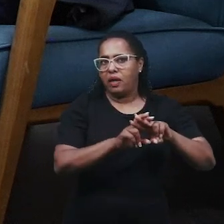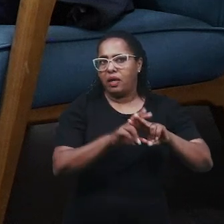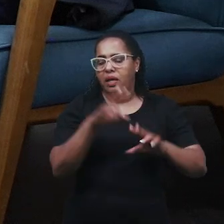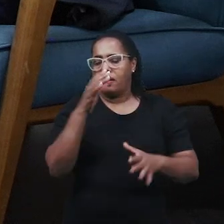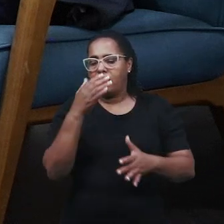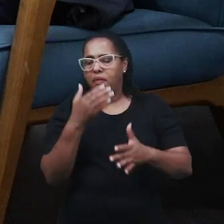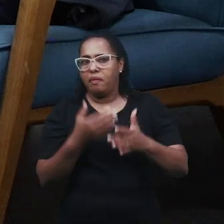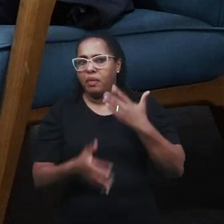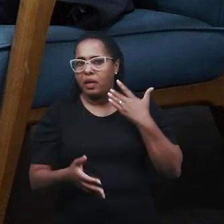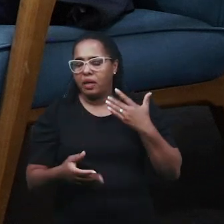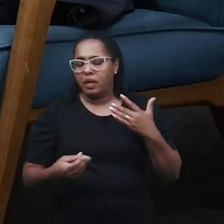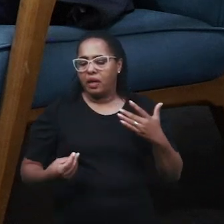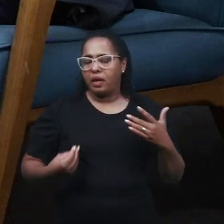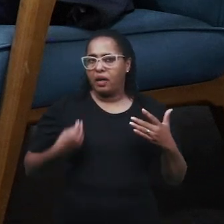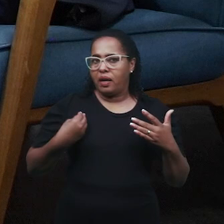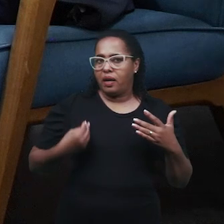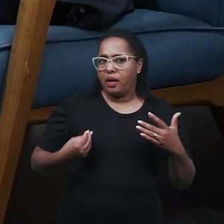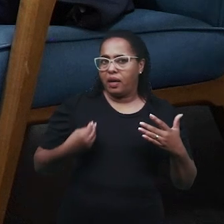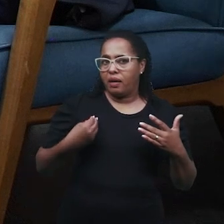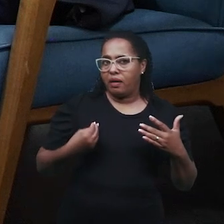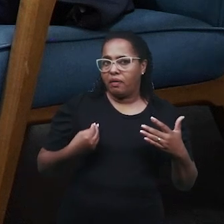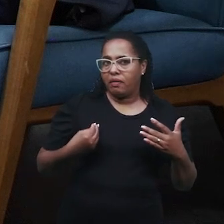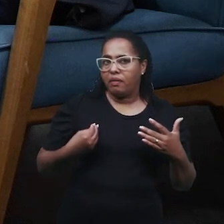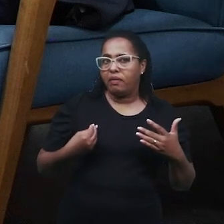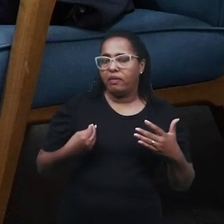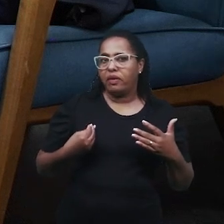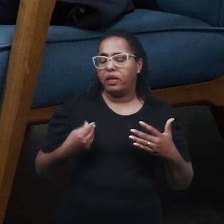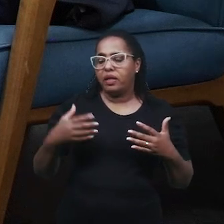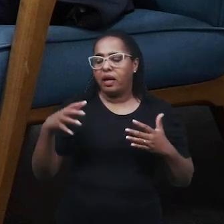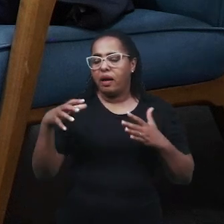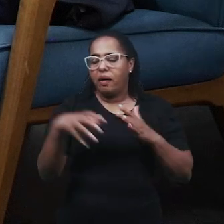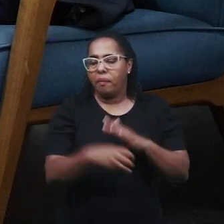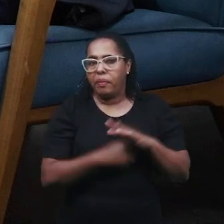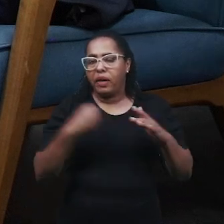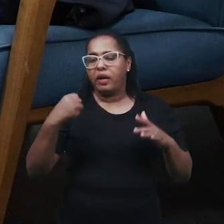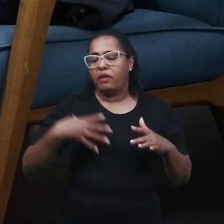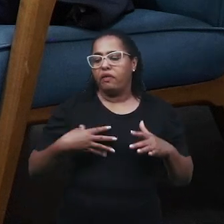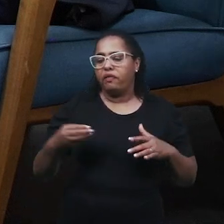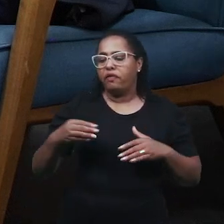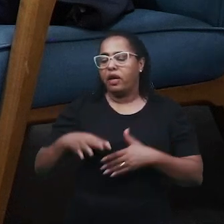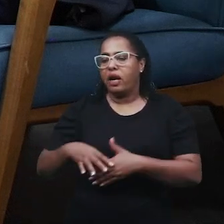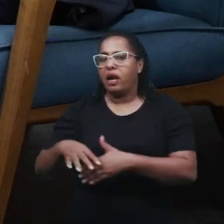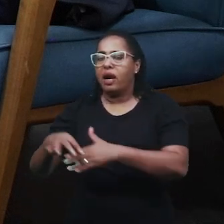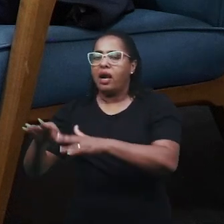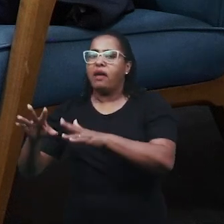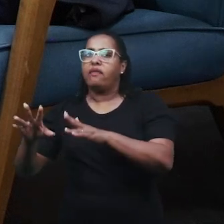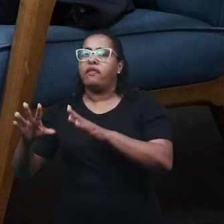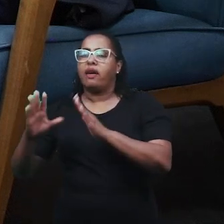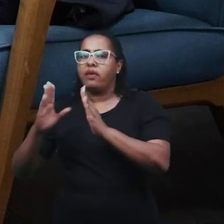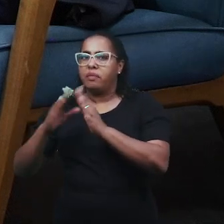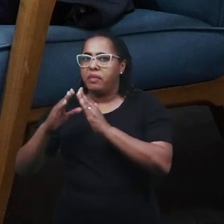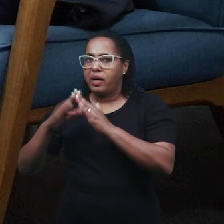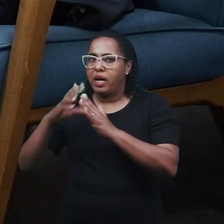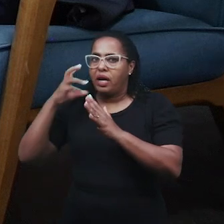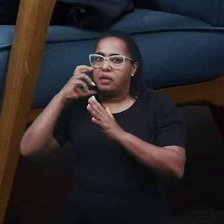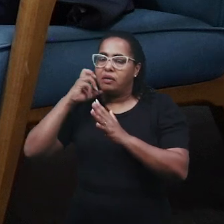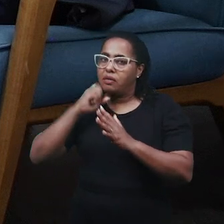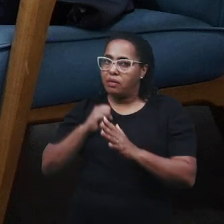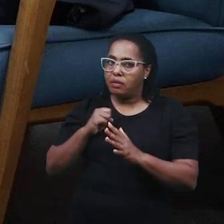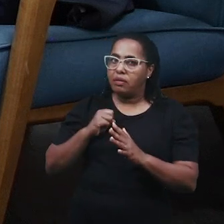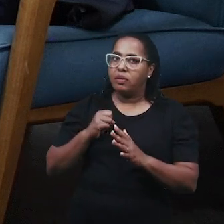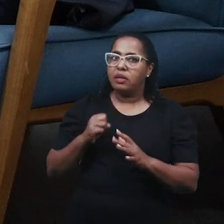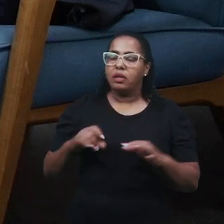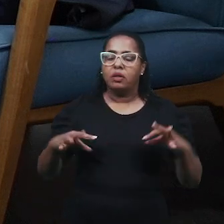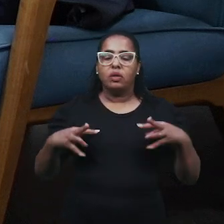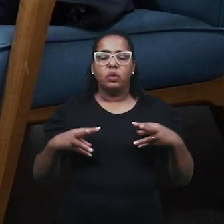às vezes os filhos, porque o governo tomava os filhos, entregava para o orfanato, para as crianças crescer sem essa influência.